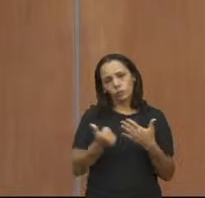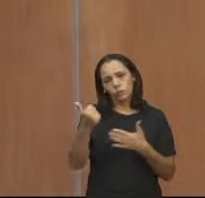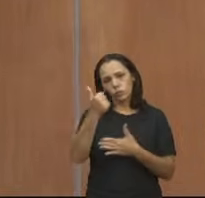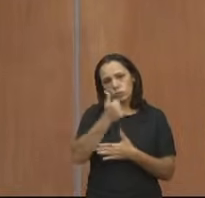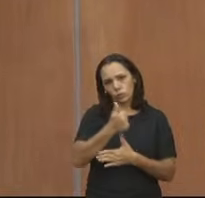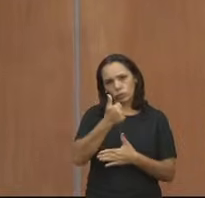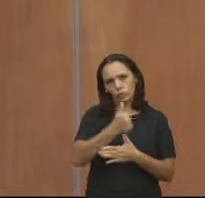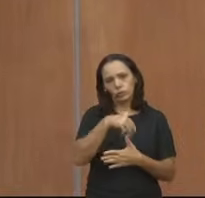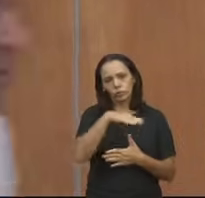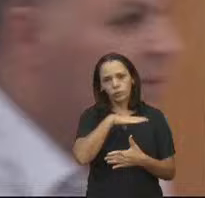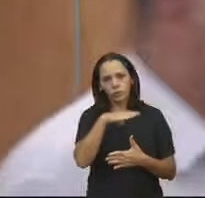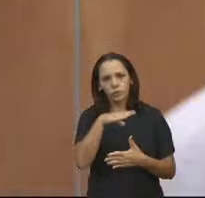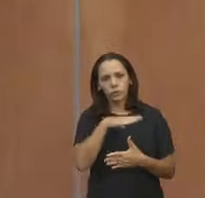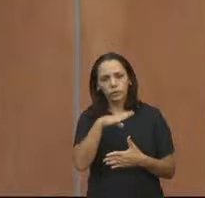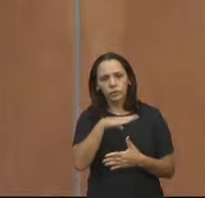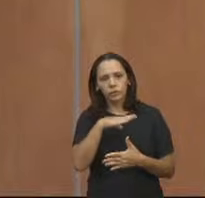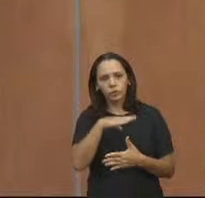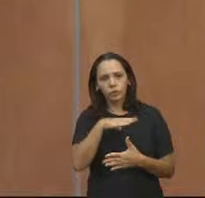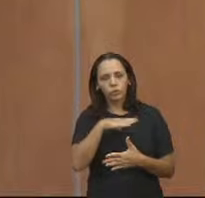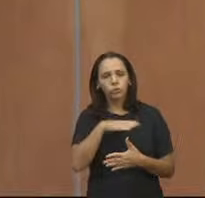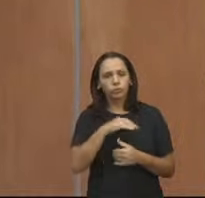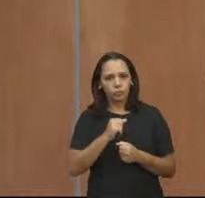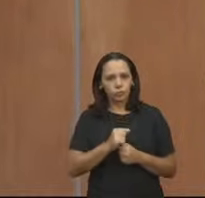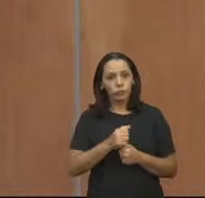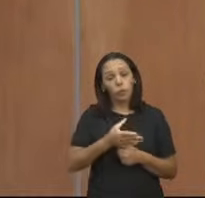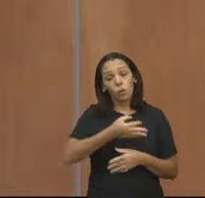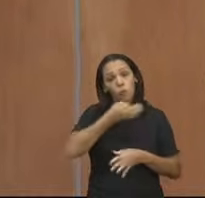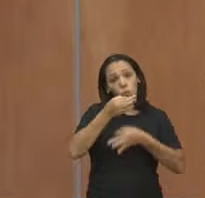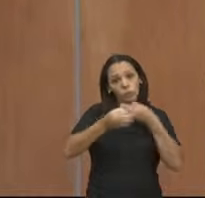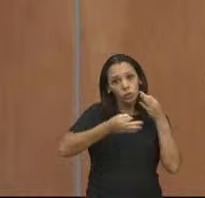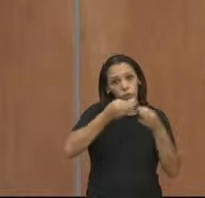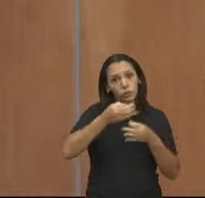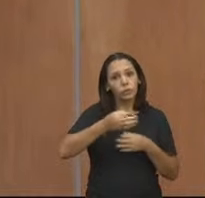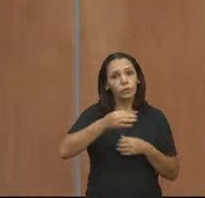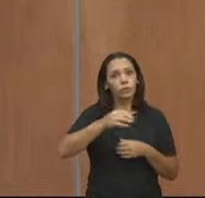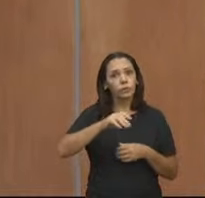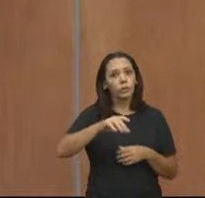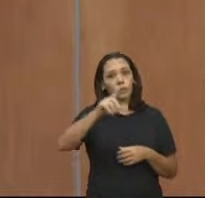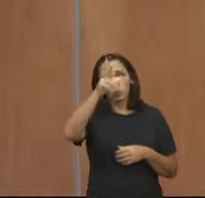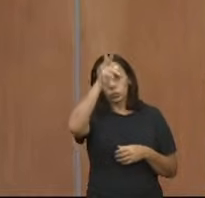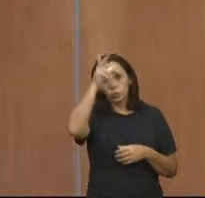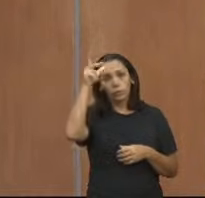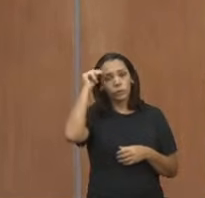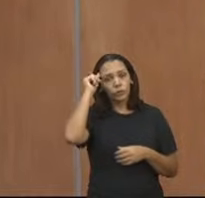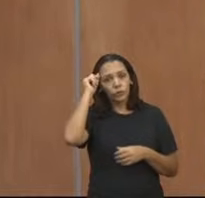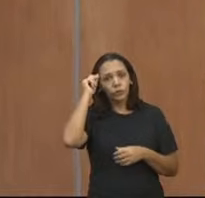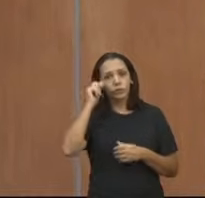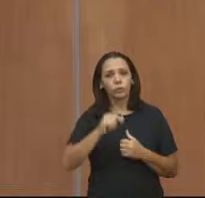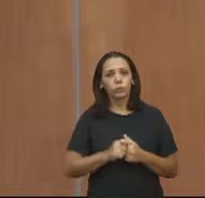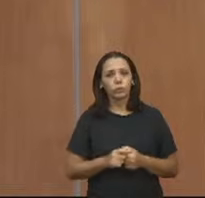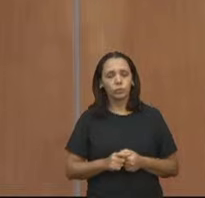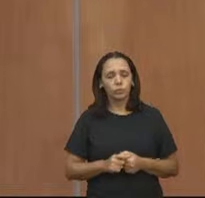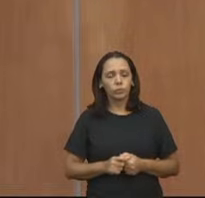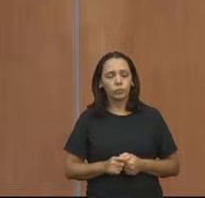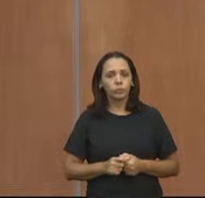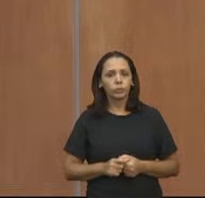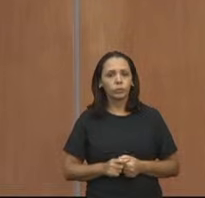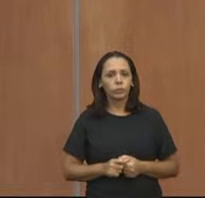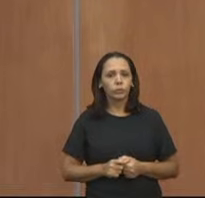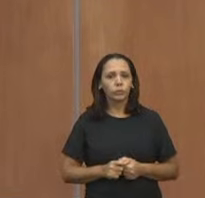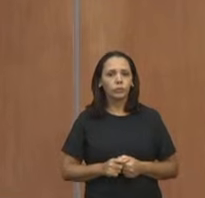prioridades do nosso município, na visão do prefeito e dos demais gestores da cidade.